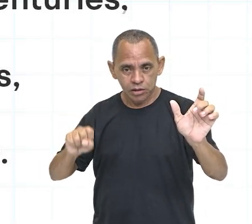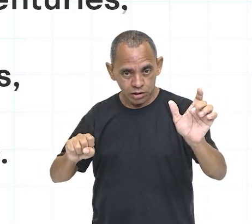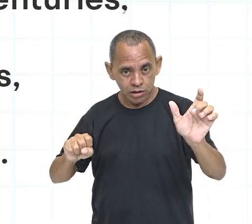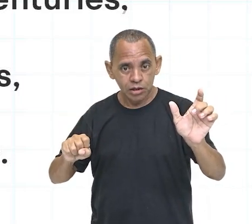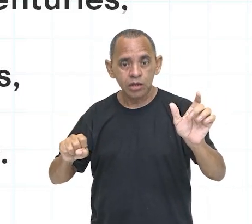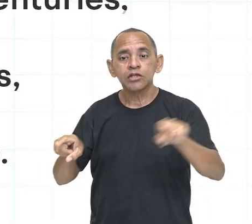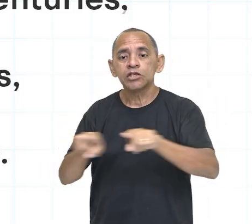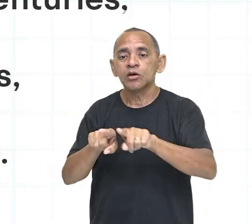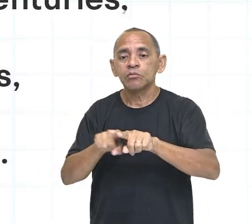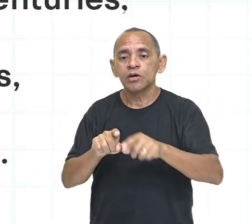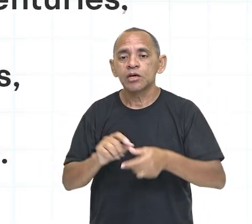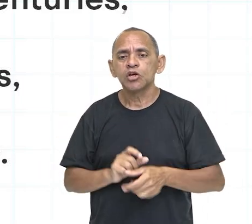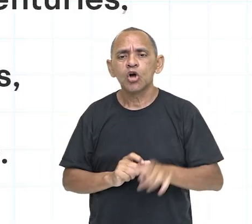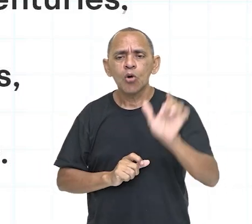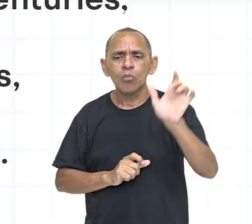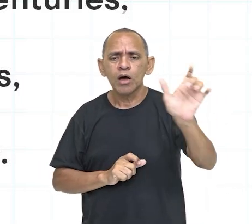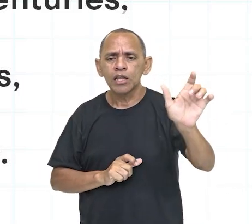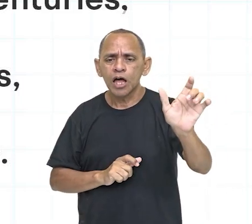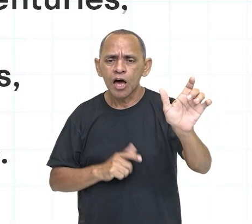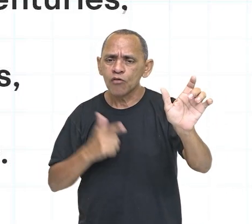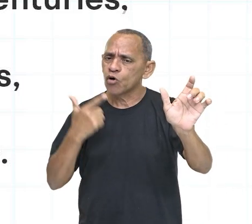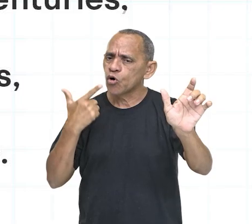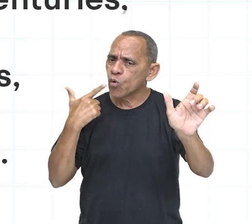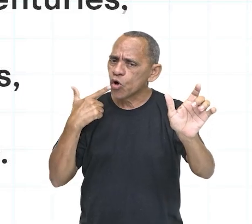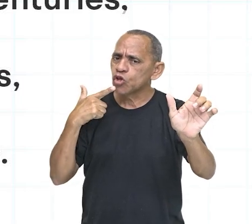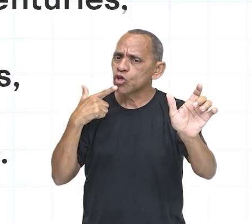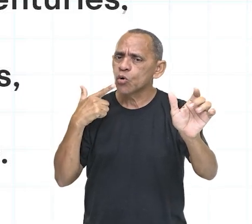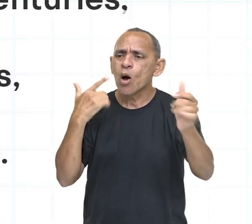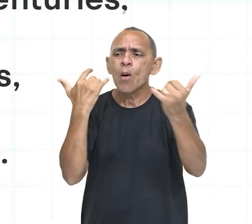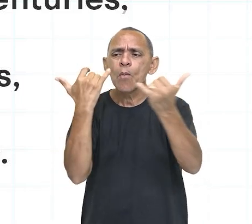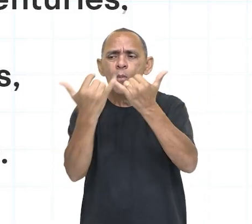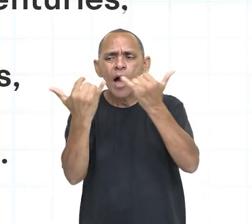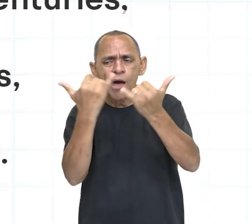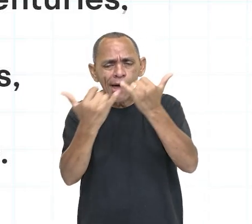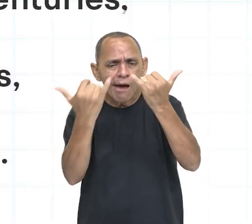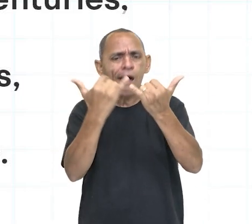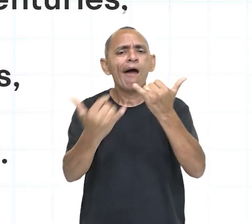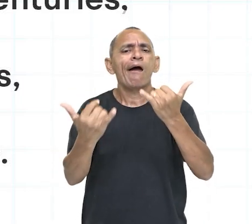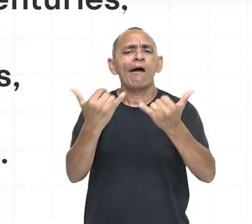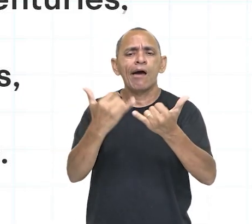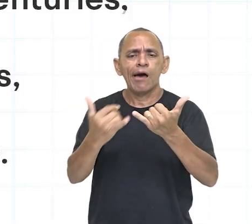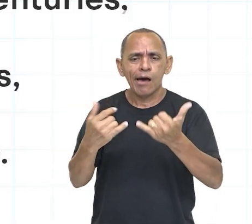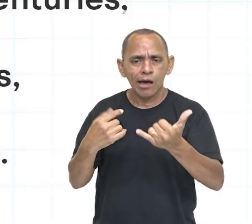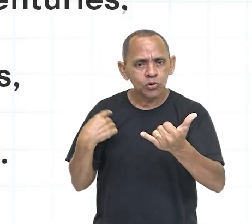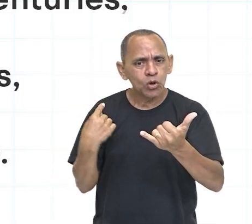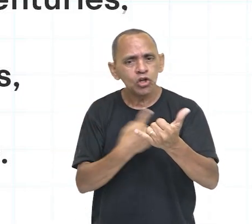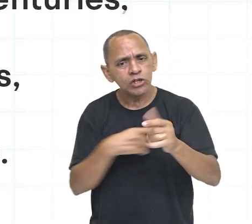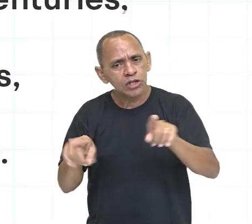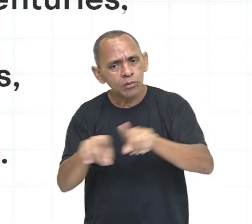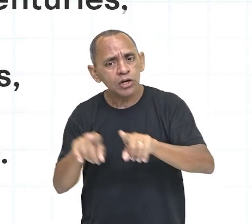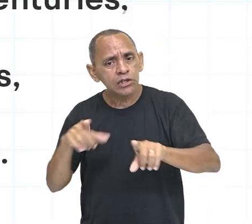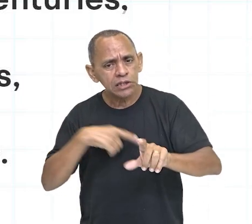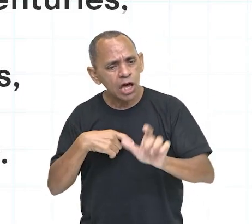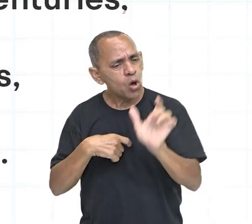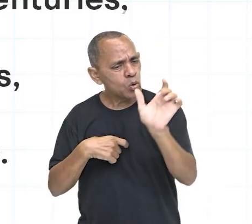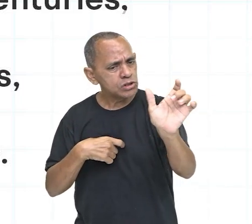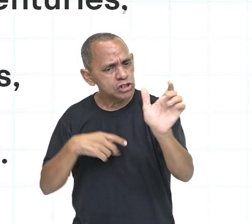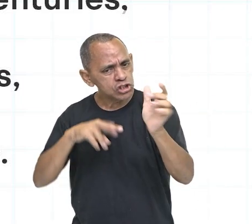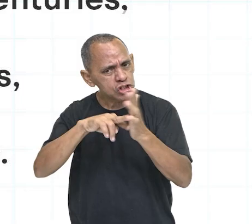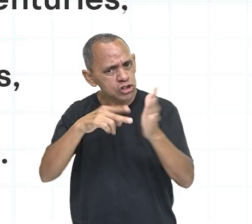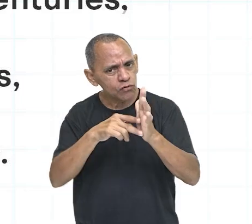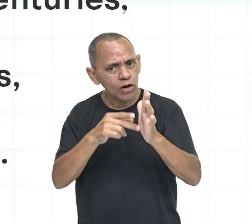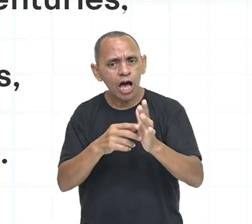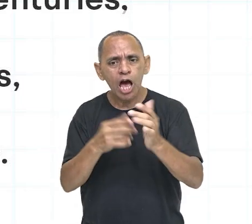uma palavra em outra língua que é bem parecida com a nossa e também tem o mesmo significado. Eu vou mostrar aqui rapidinho, olha